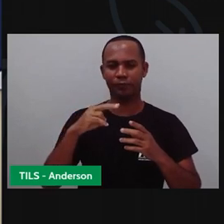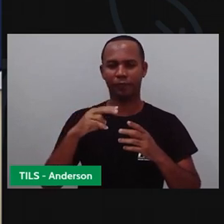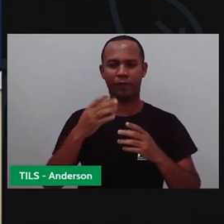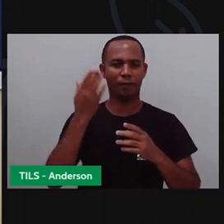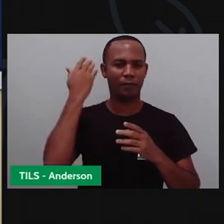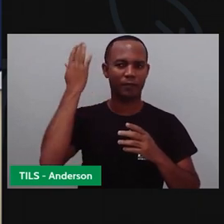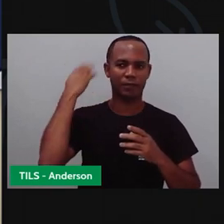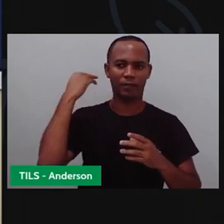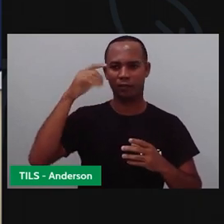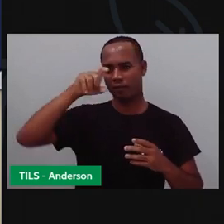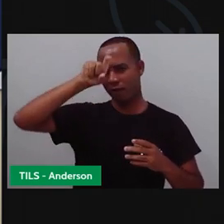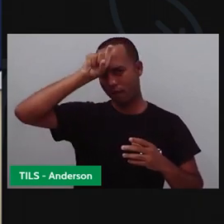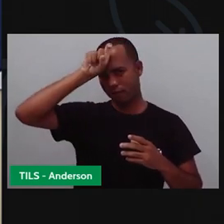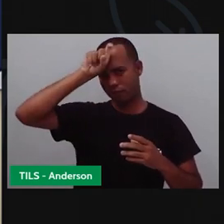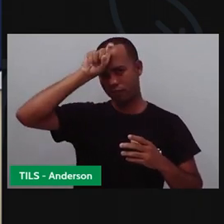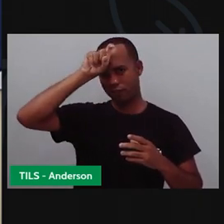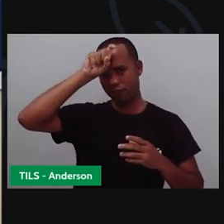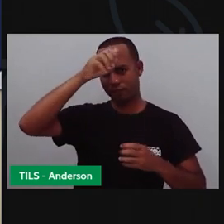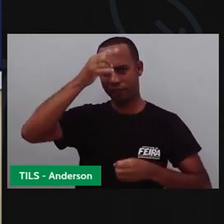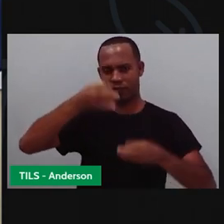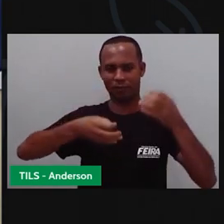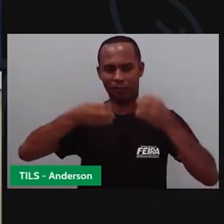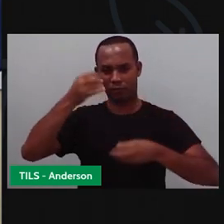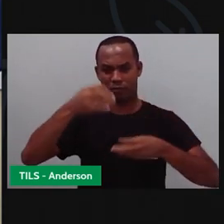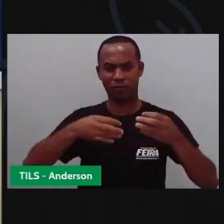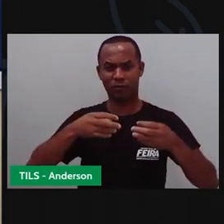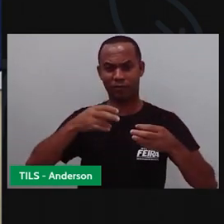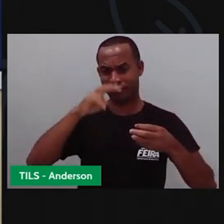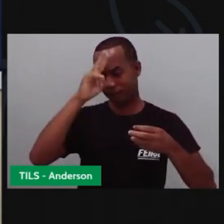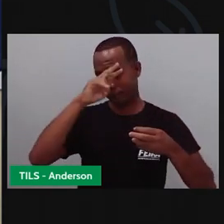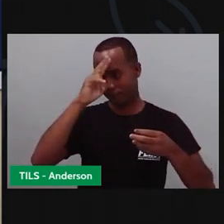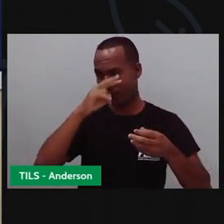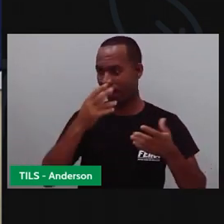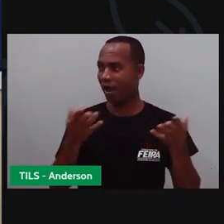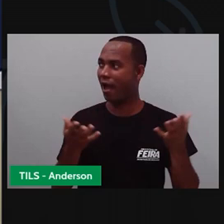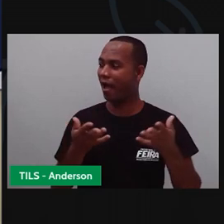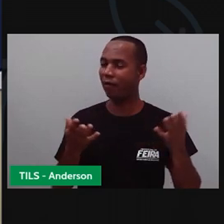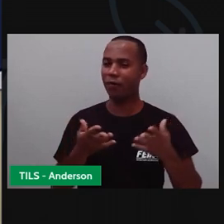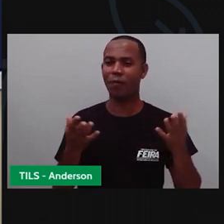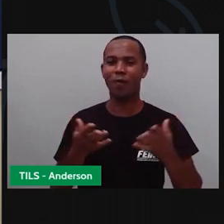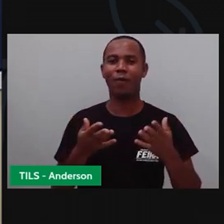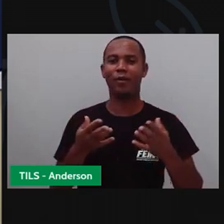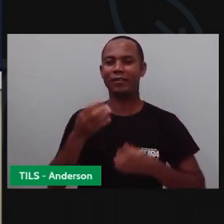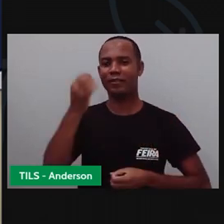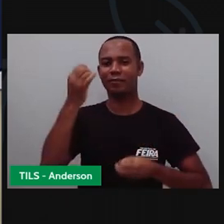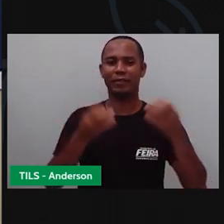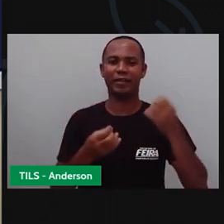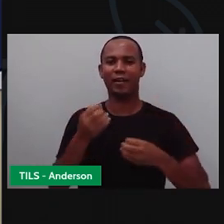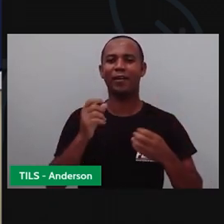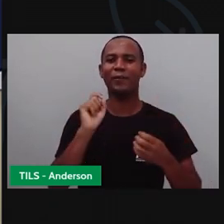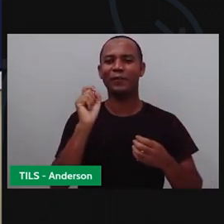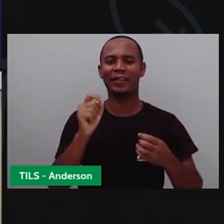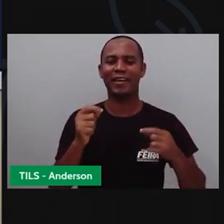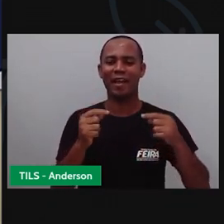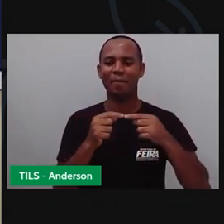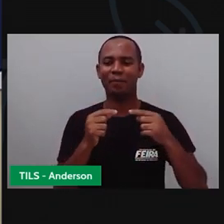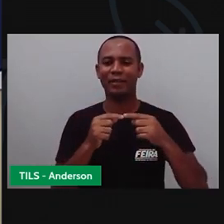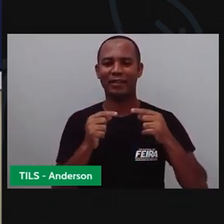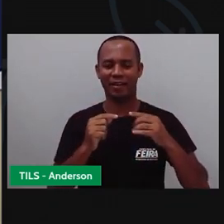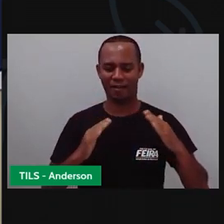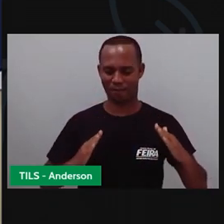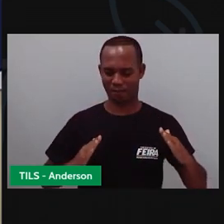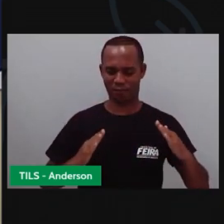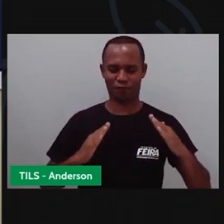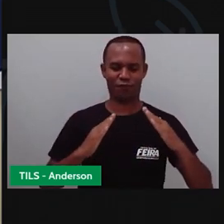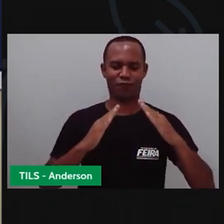já repararam também que a gente não para aqui de falar sobre o Egito Pois é as pirâmides do Egito que eram que triângulos né